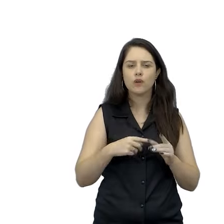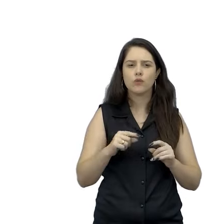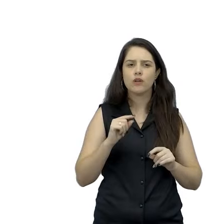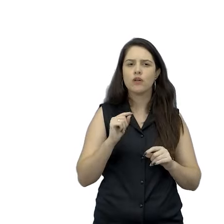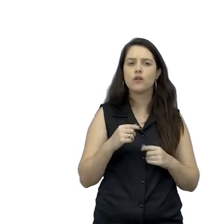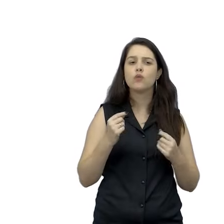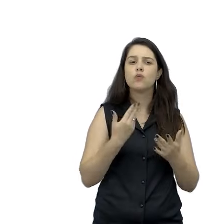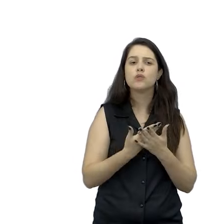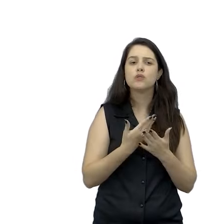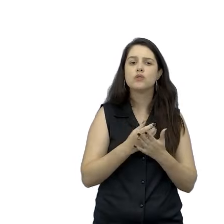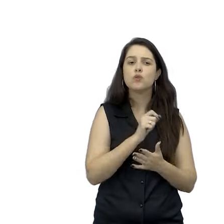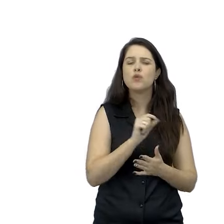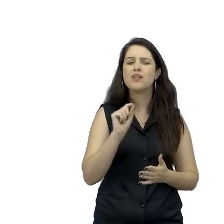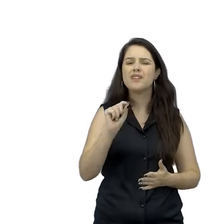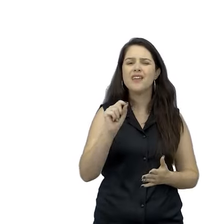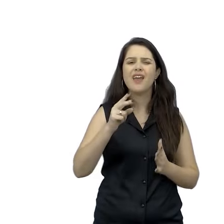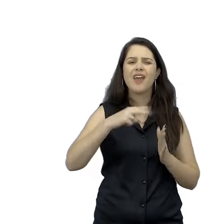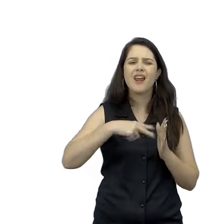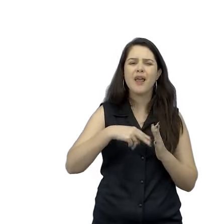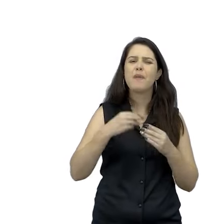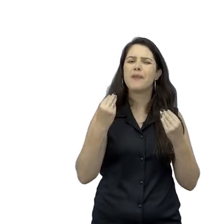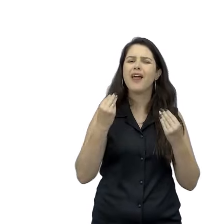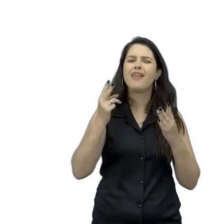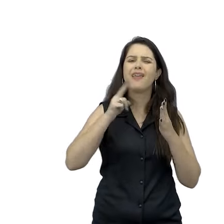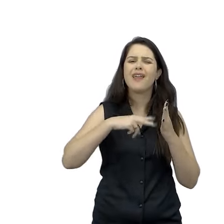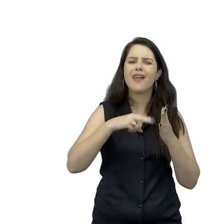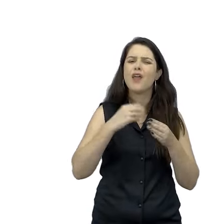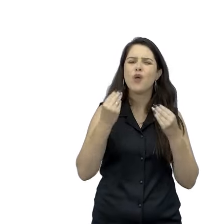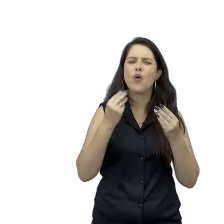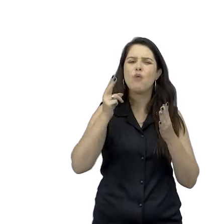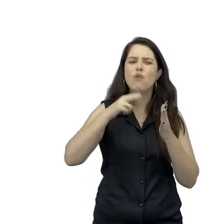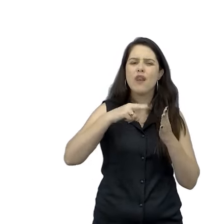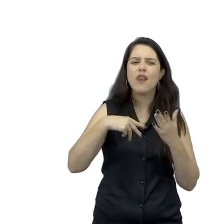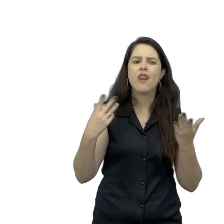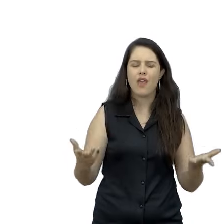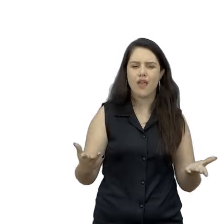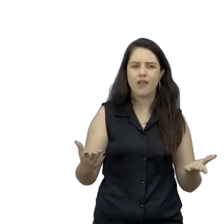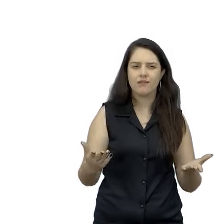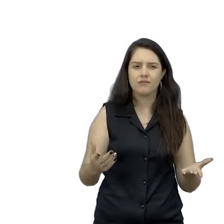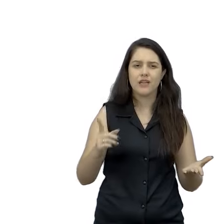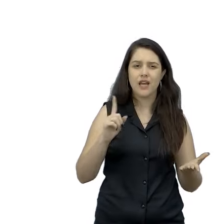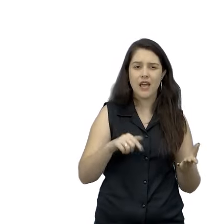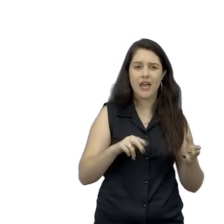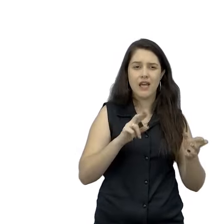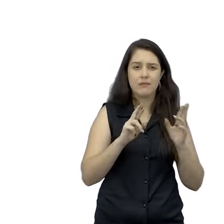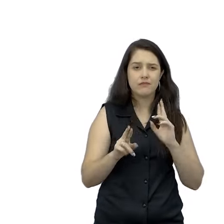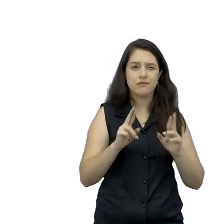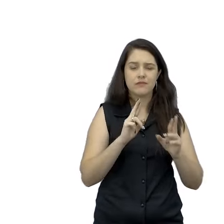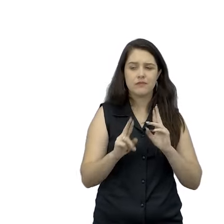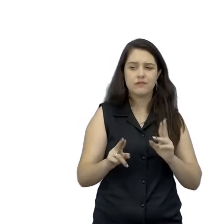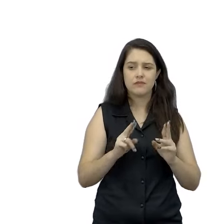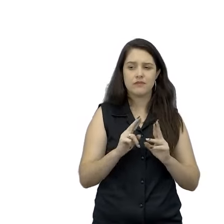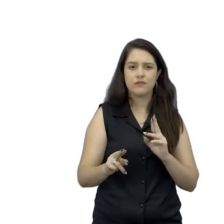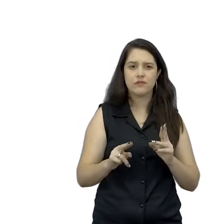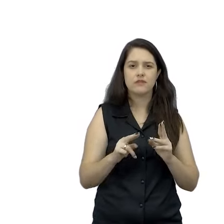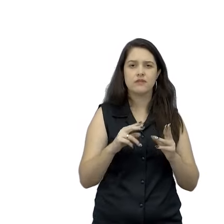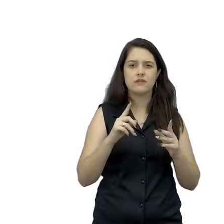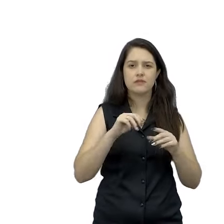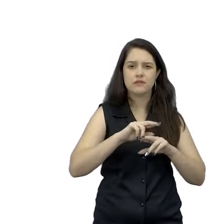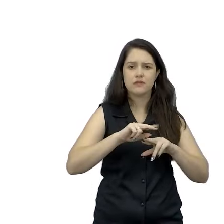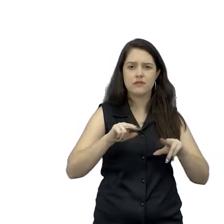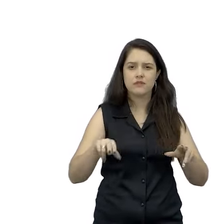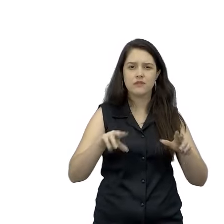pergunto, né, o que é ler, para que ler e como ler, né? Então as respostas para esses questionamentos depende